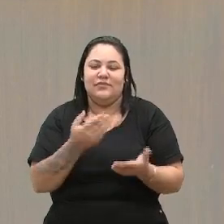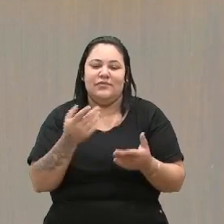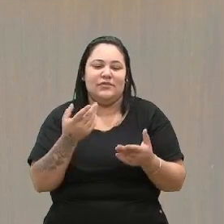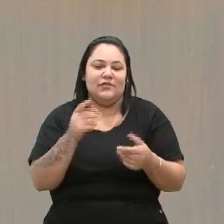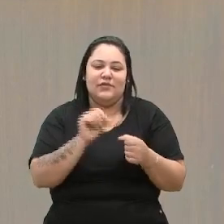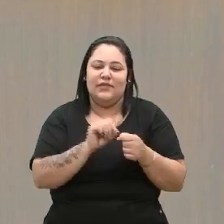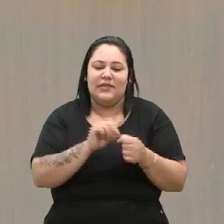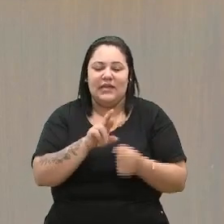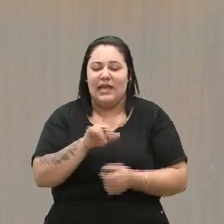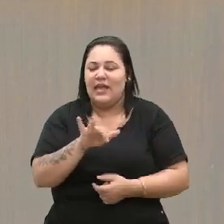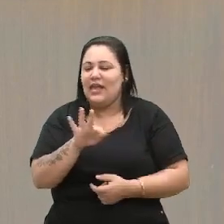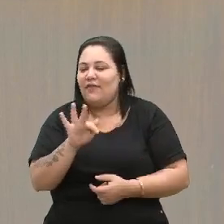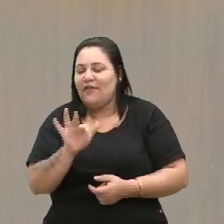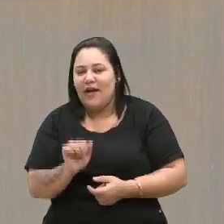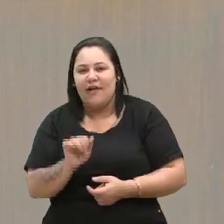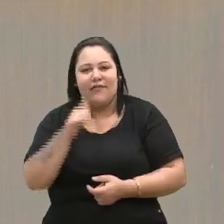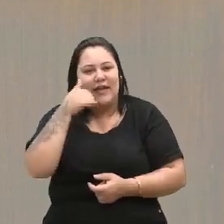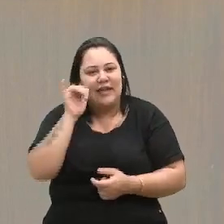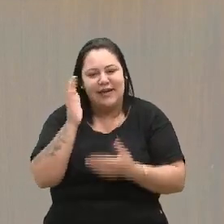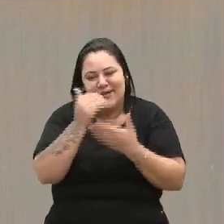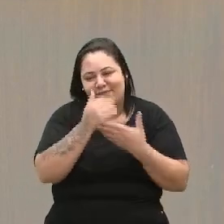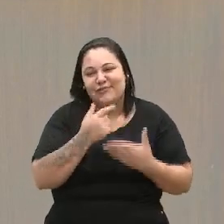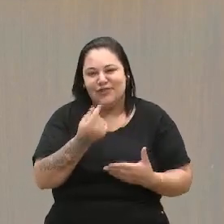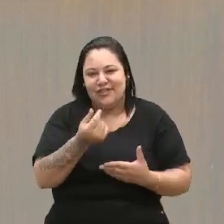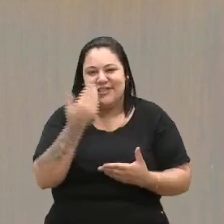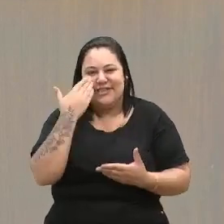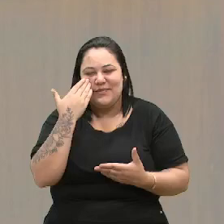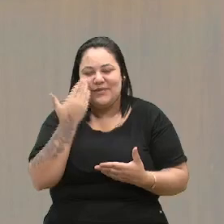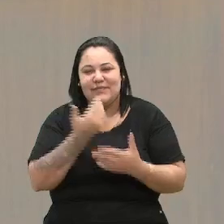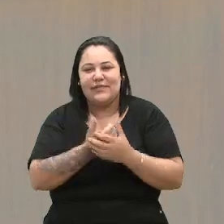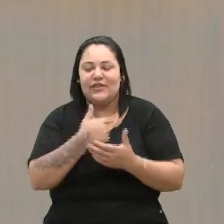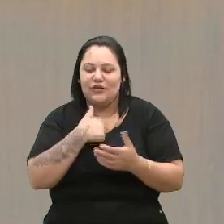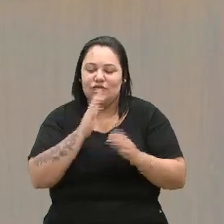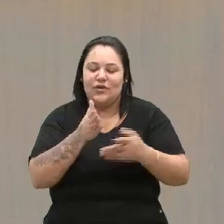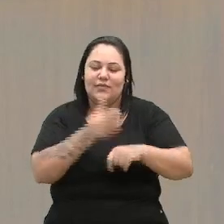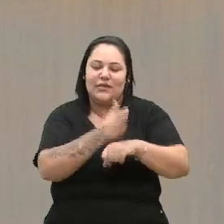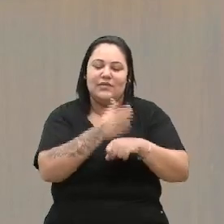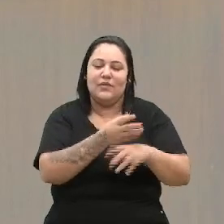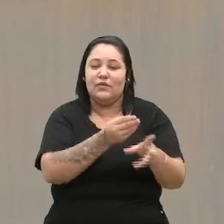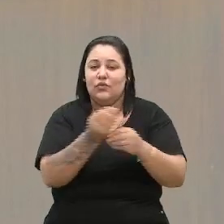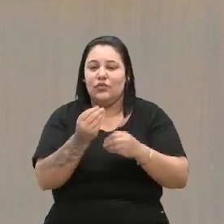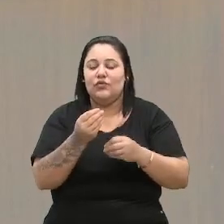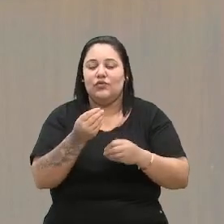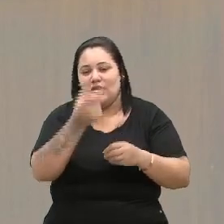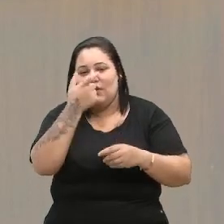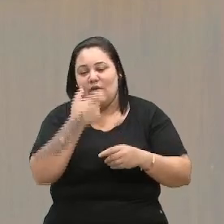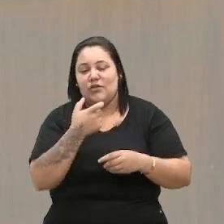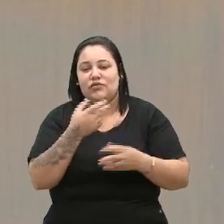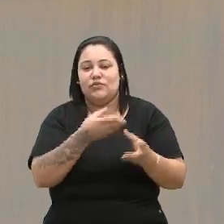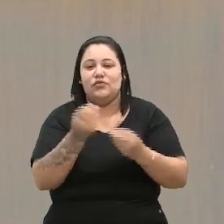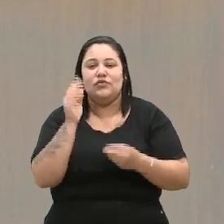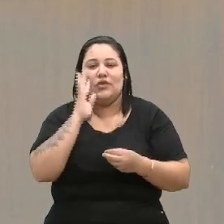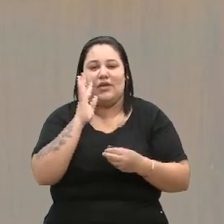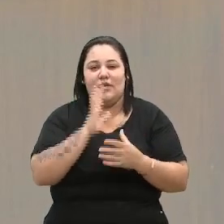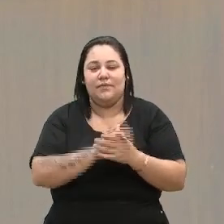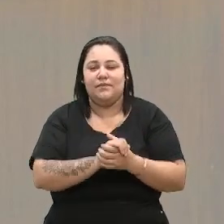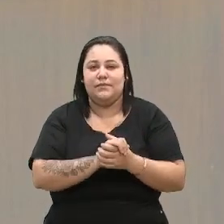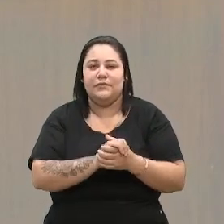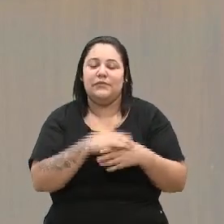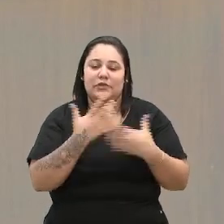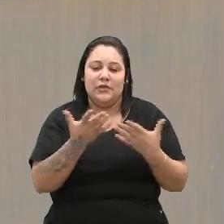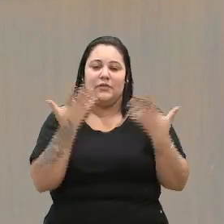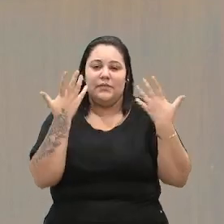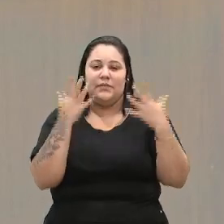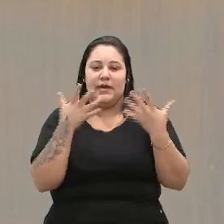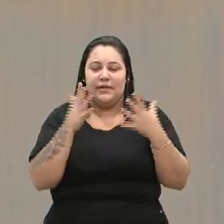para viajar até ali e tal, já participei muito. Acho uma alternativa muito importante, então, parabéns